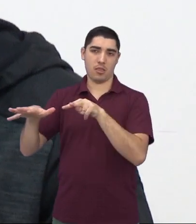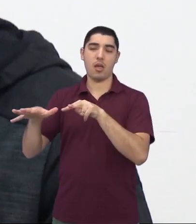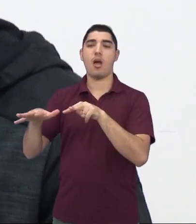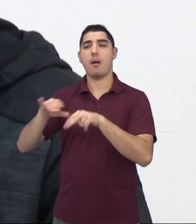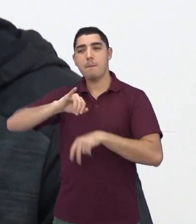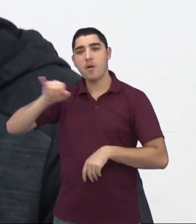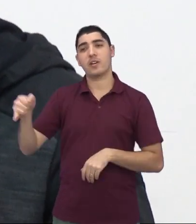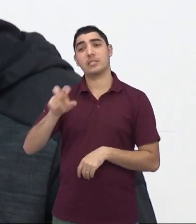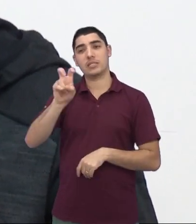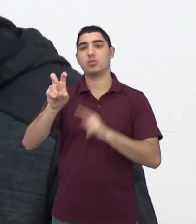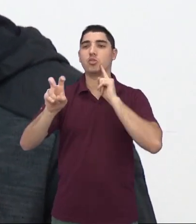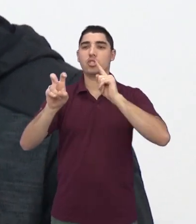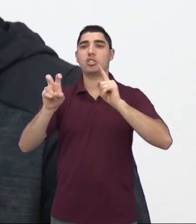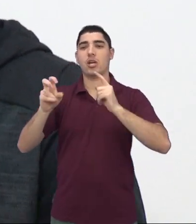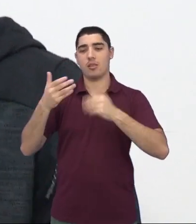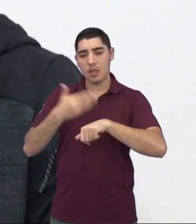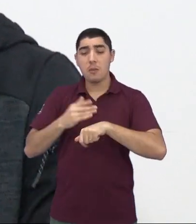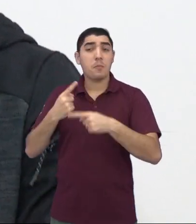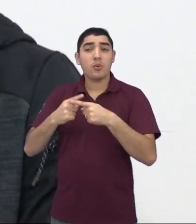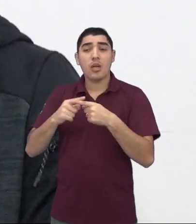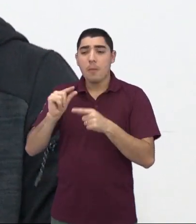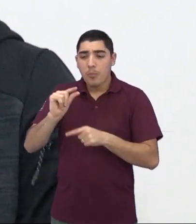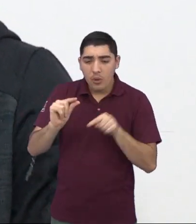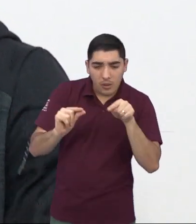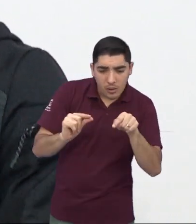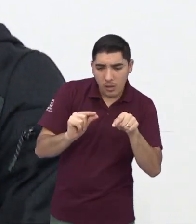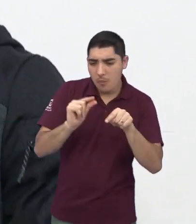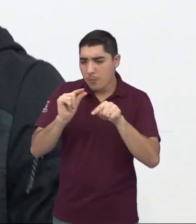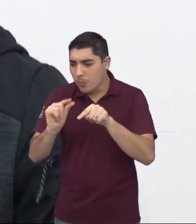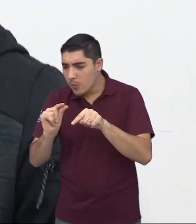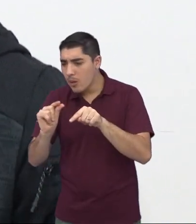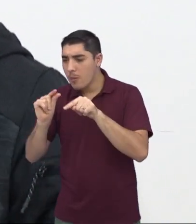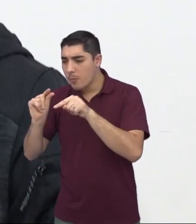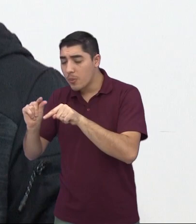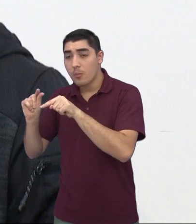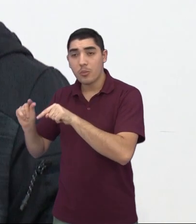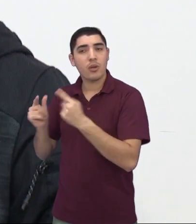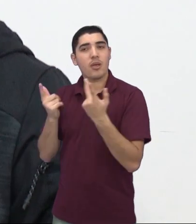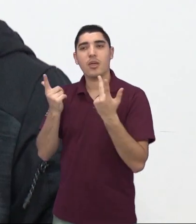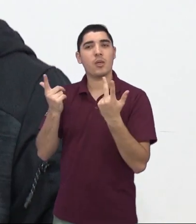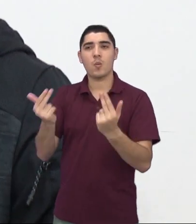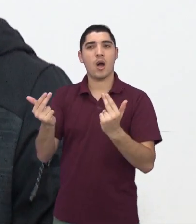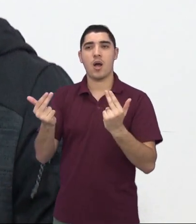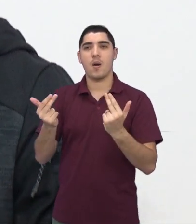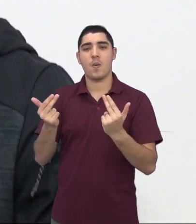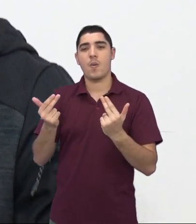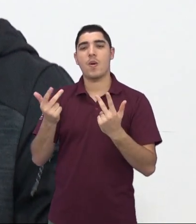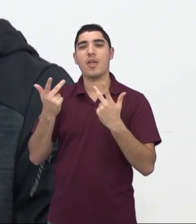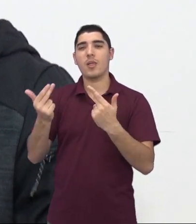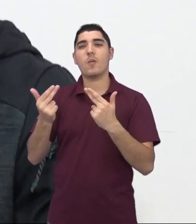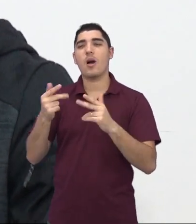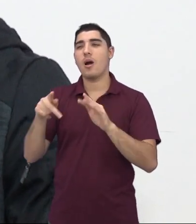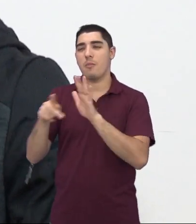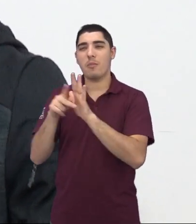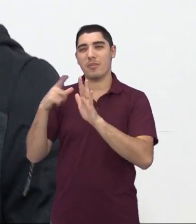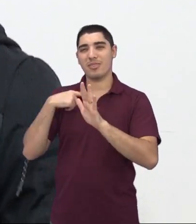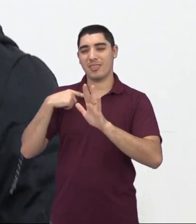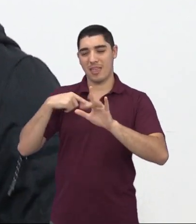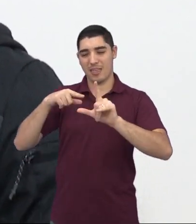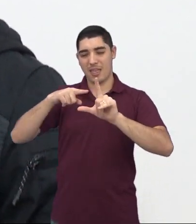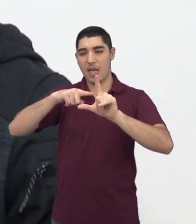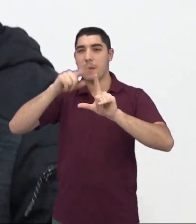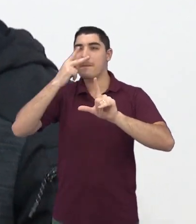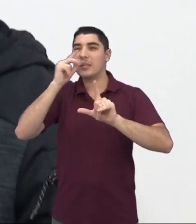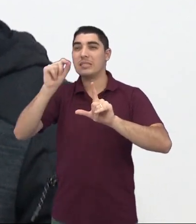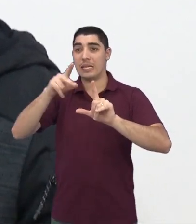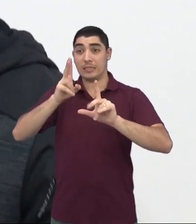se ela puder. Por quê? Porque é um pouquinho aqui, um pouquinho ali, como aquela a ilustração da constância.